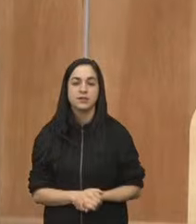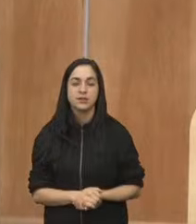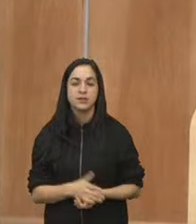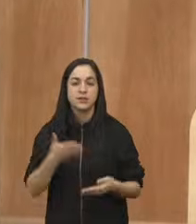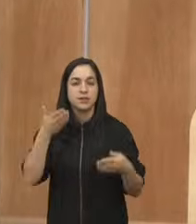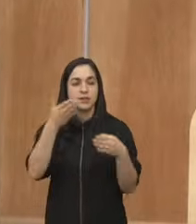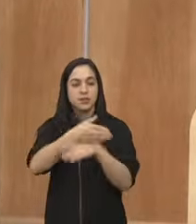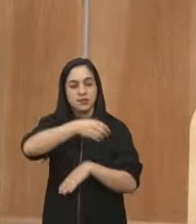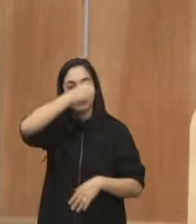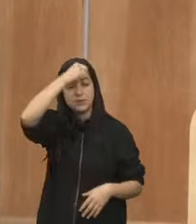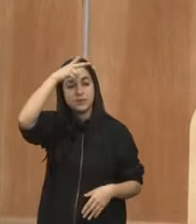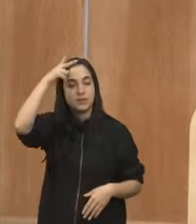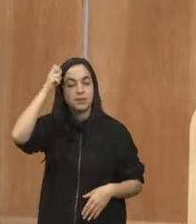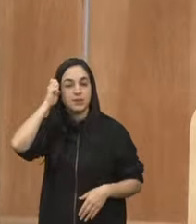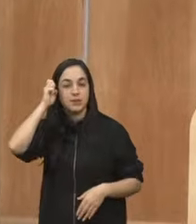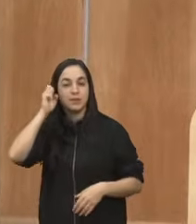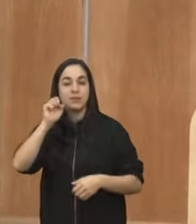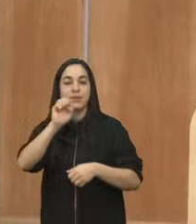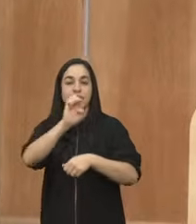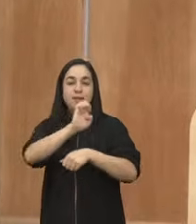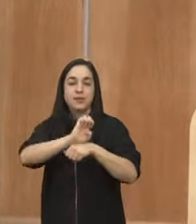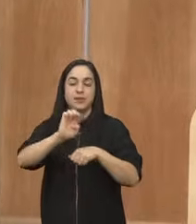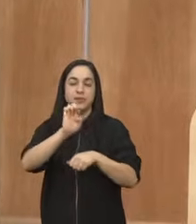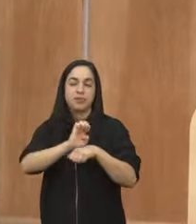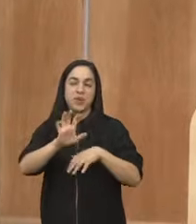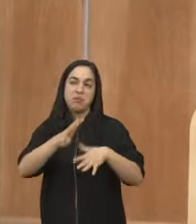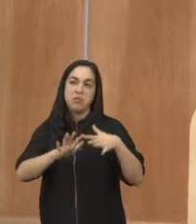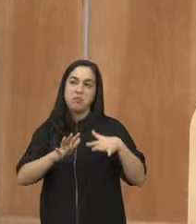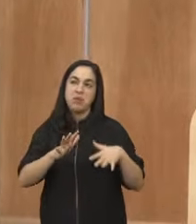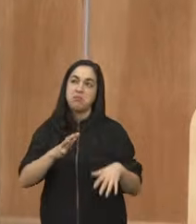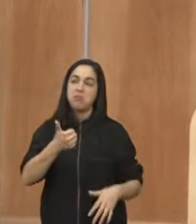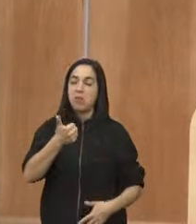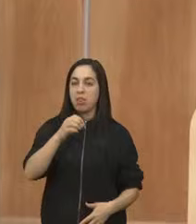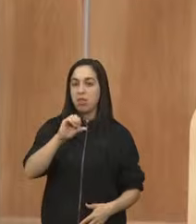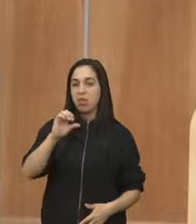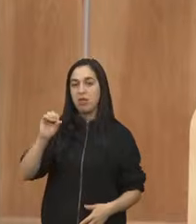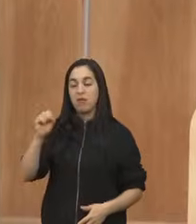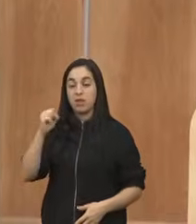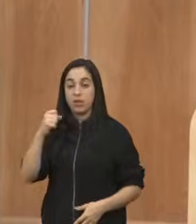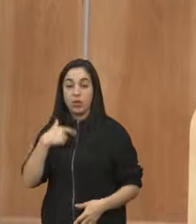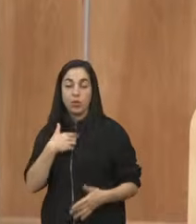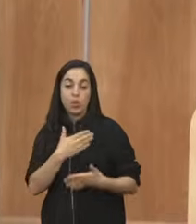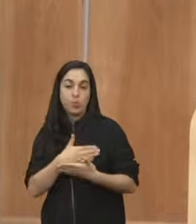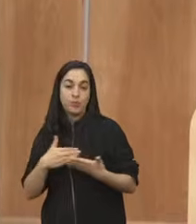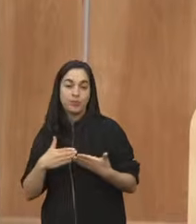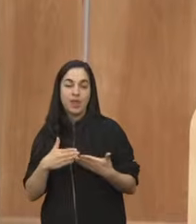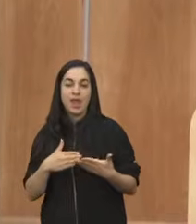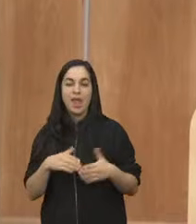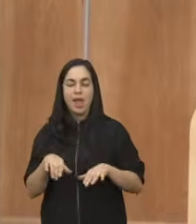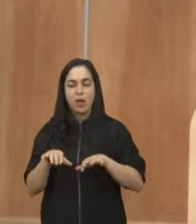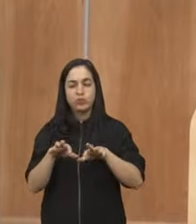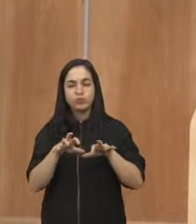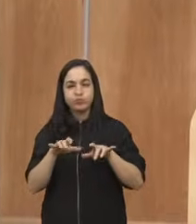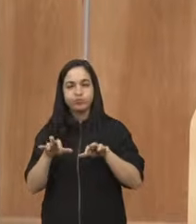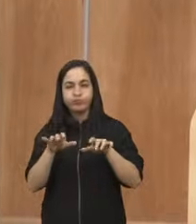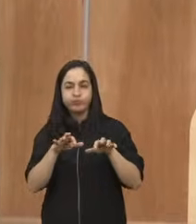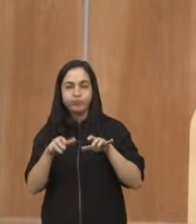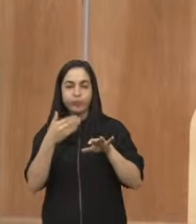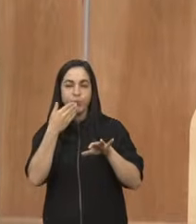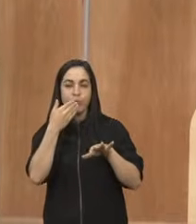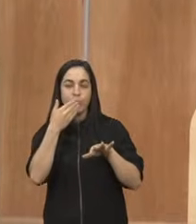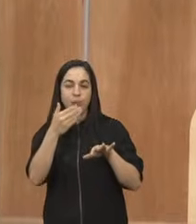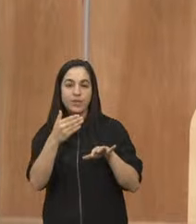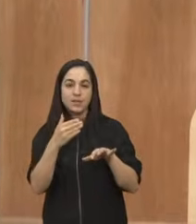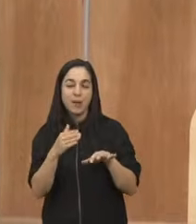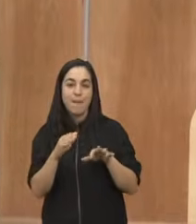90, mais precisamente em 1998, eu digitava as petições no jurídico